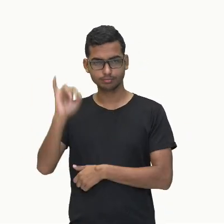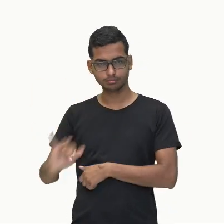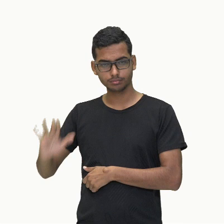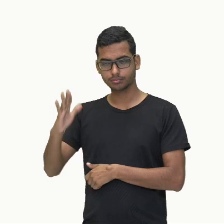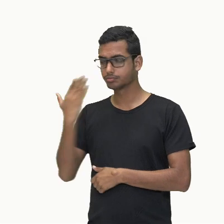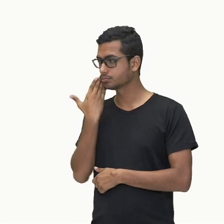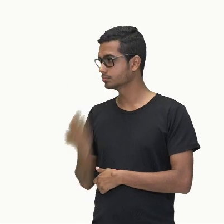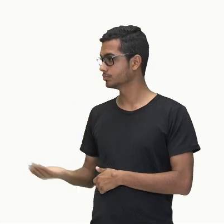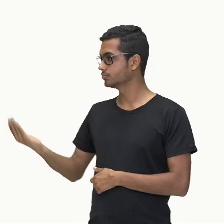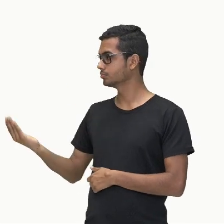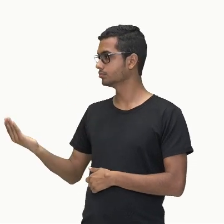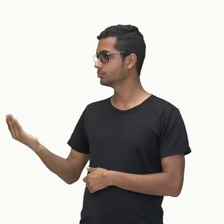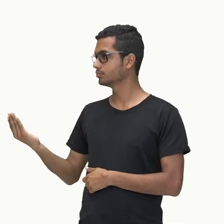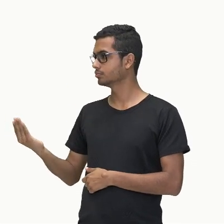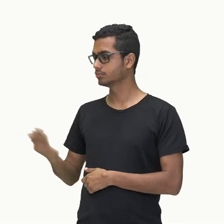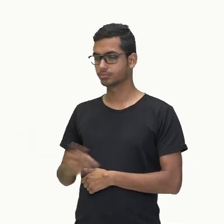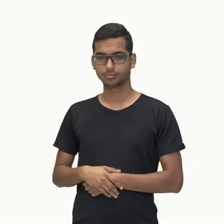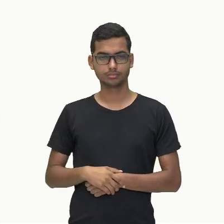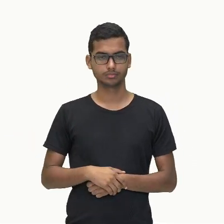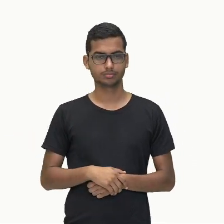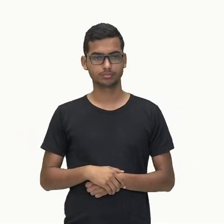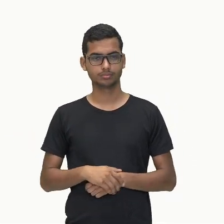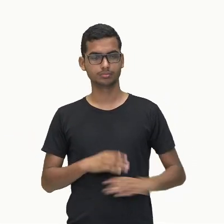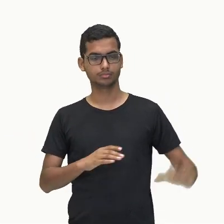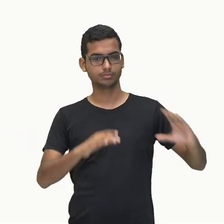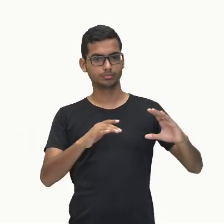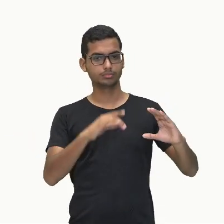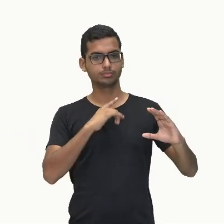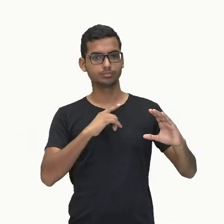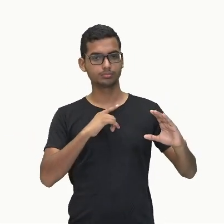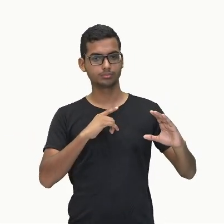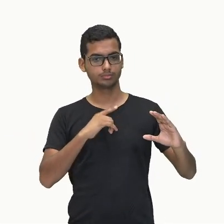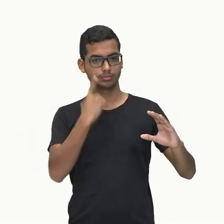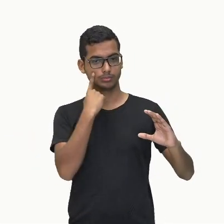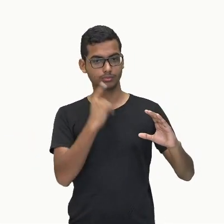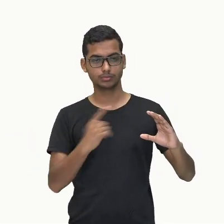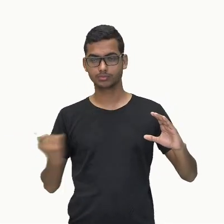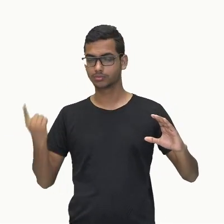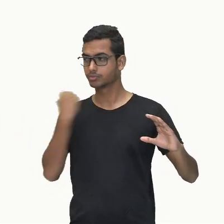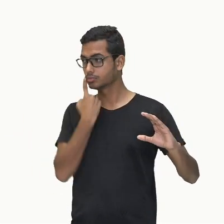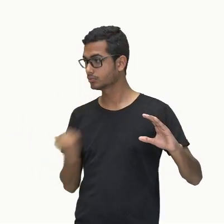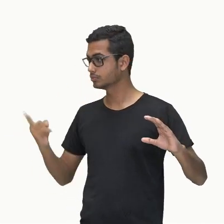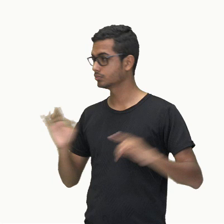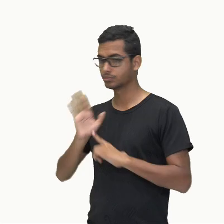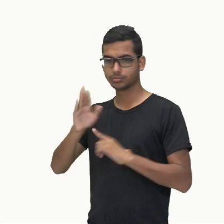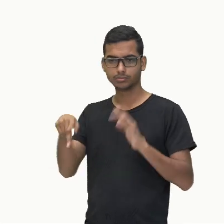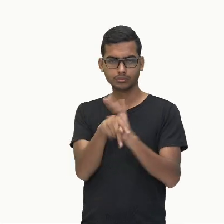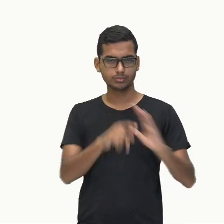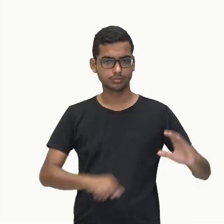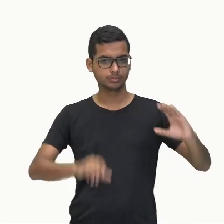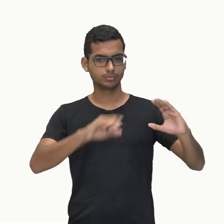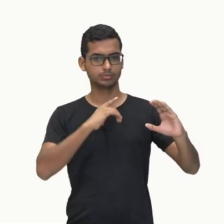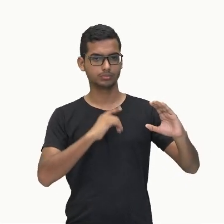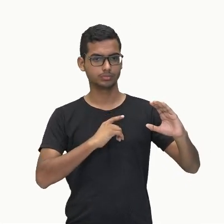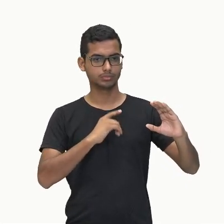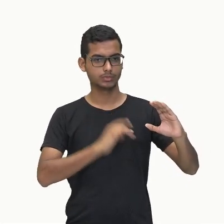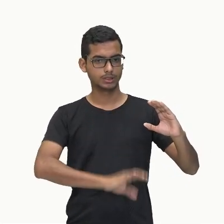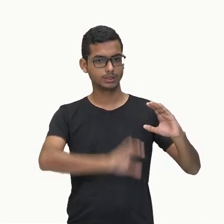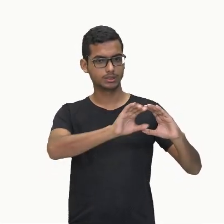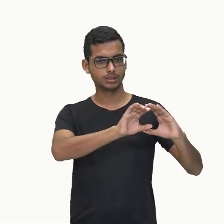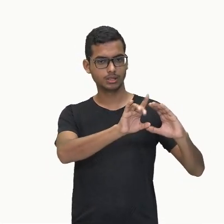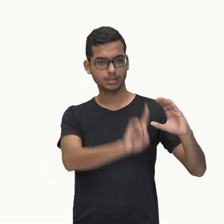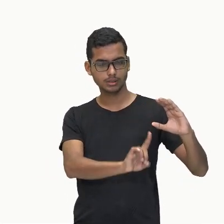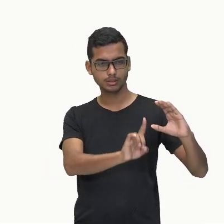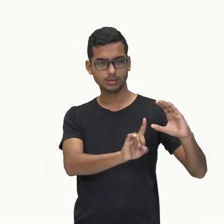nesse caso, são os elementos C e D, e o domínio da